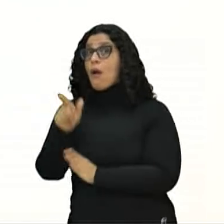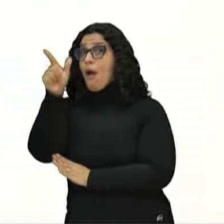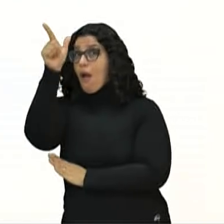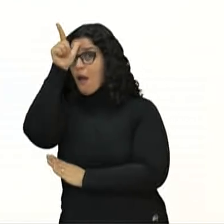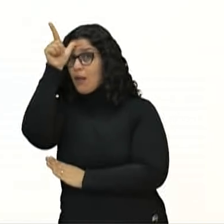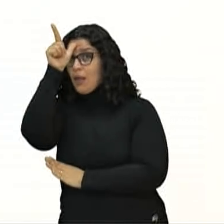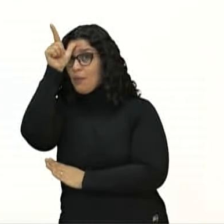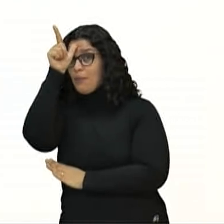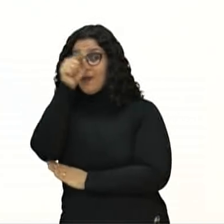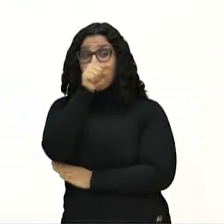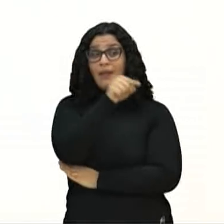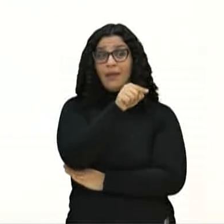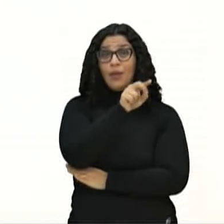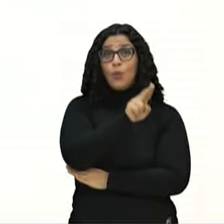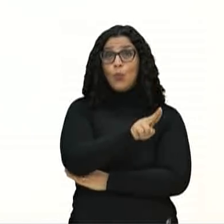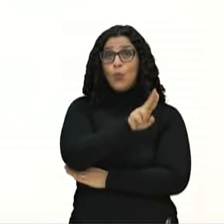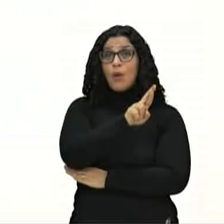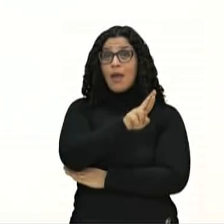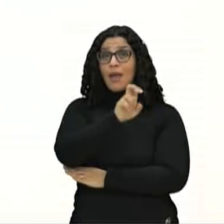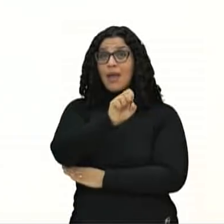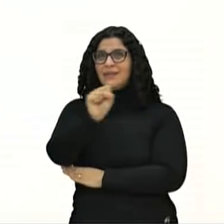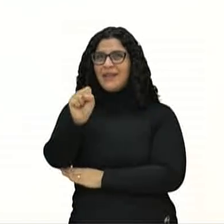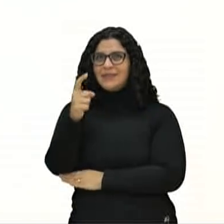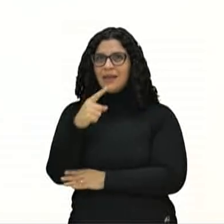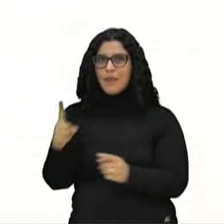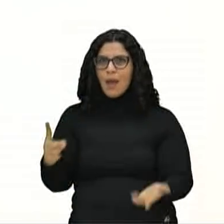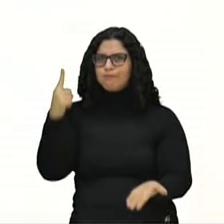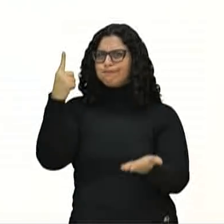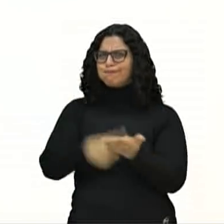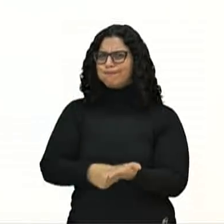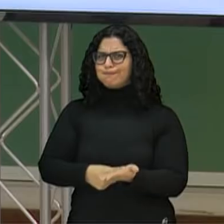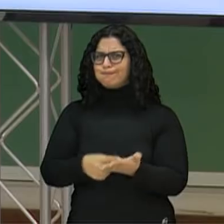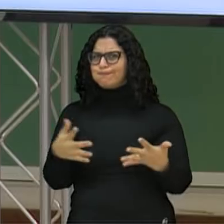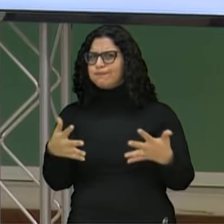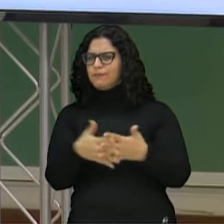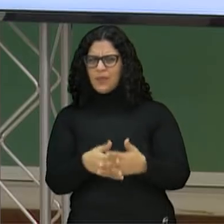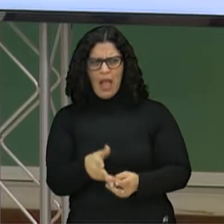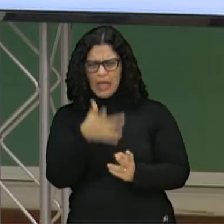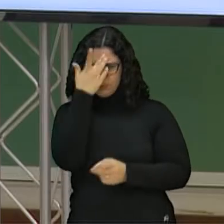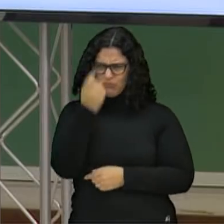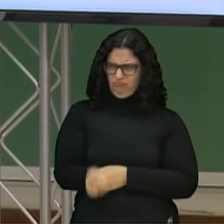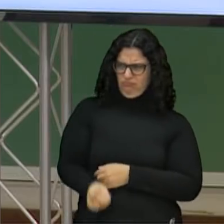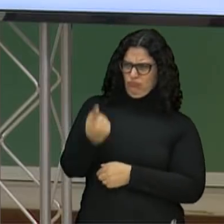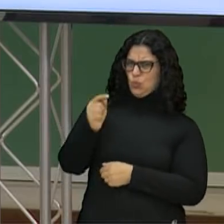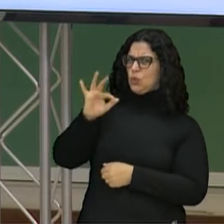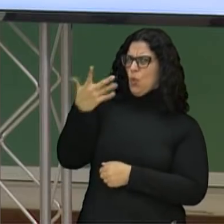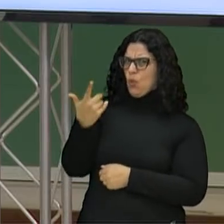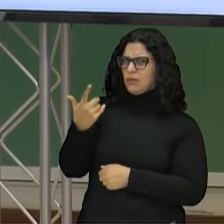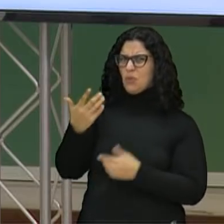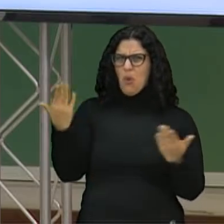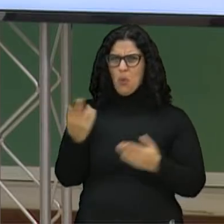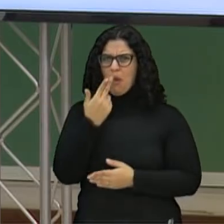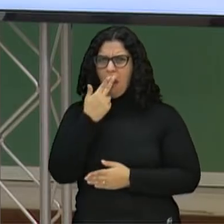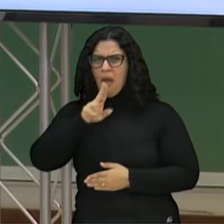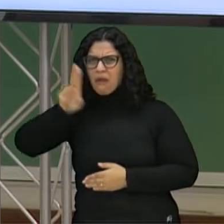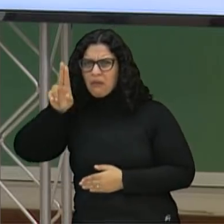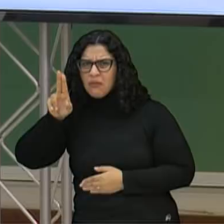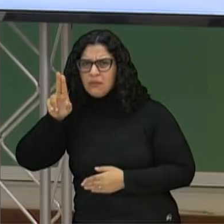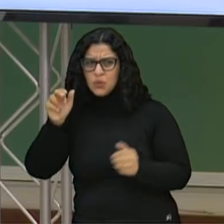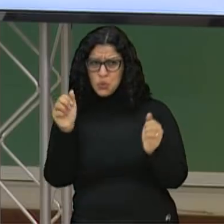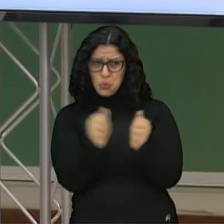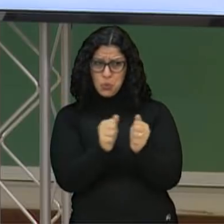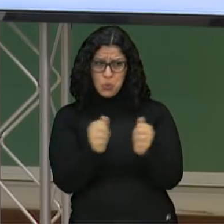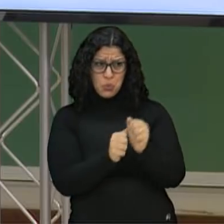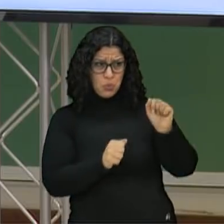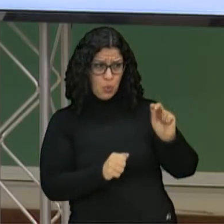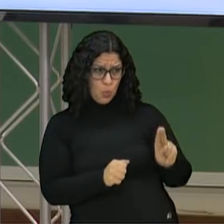Alemanha e União Soviética. Aquele pacto que ninguém entendeu no momento. O que está acontecendo? O Hitler assinando um pacto logo